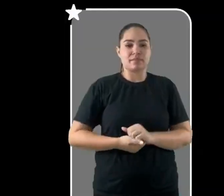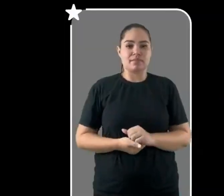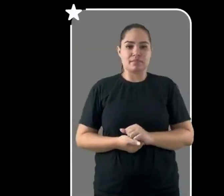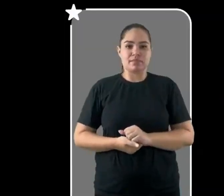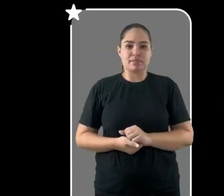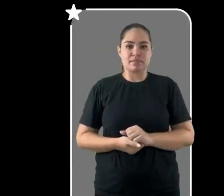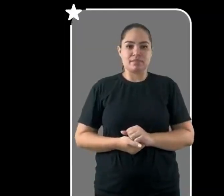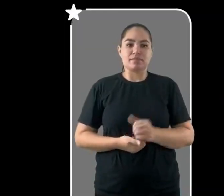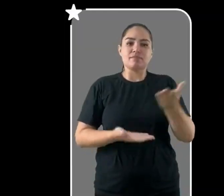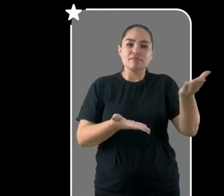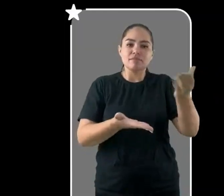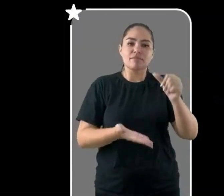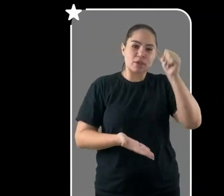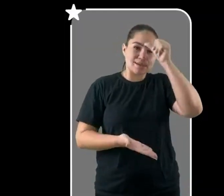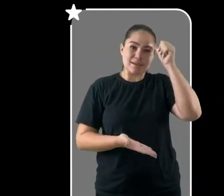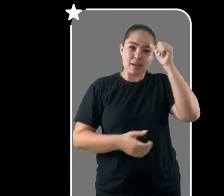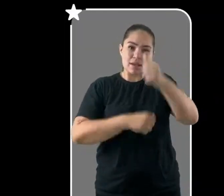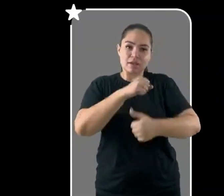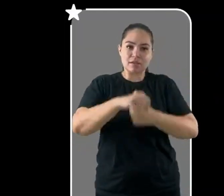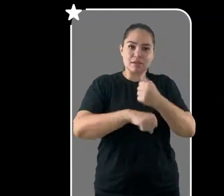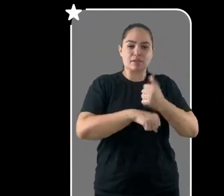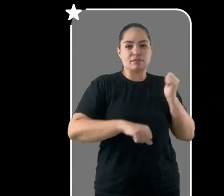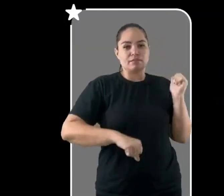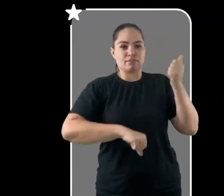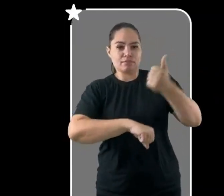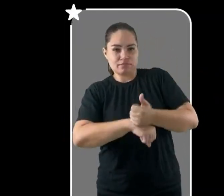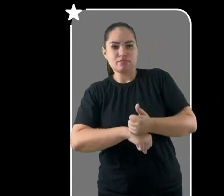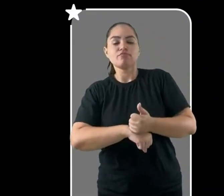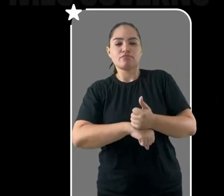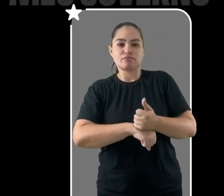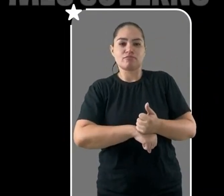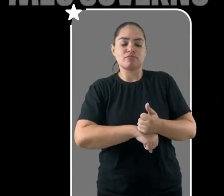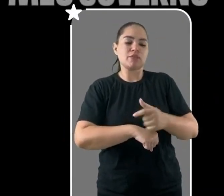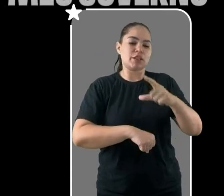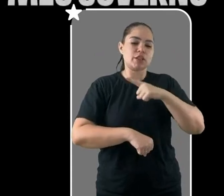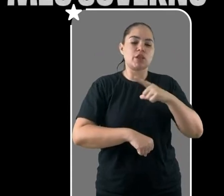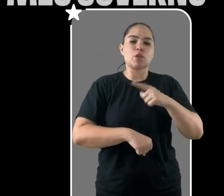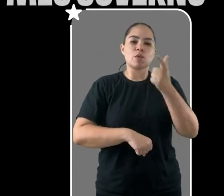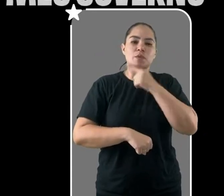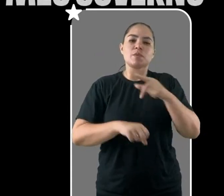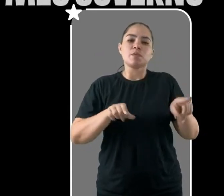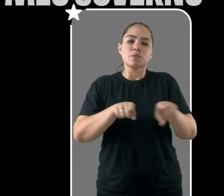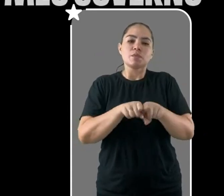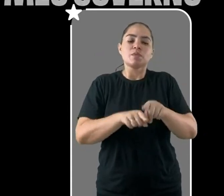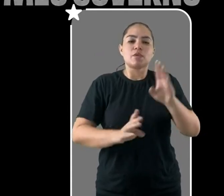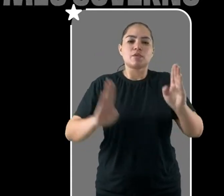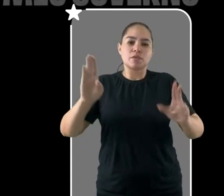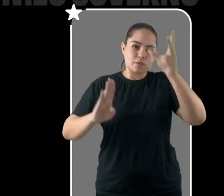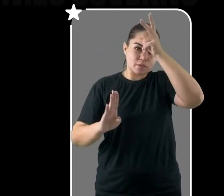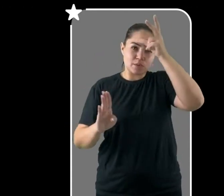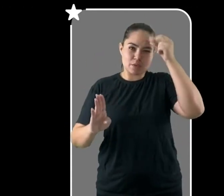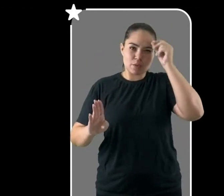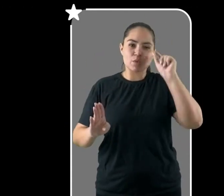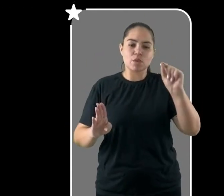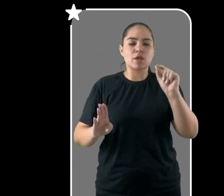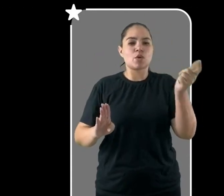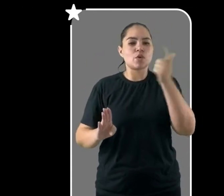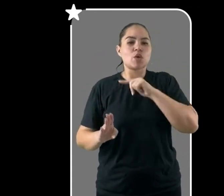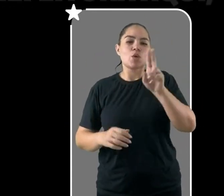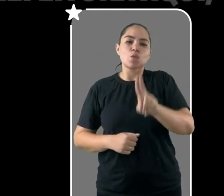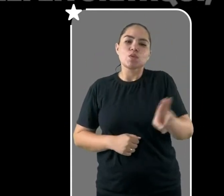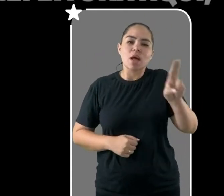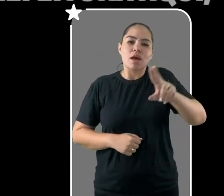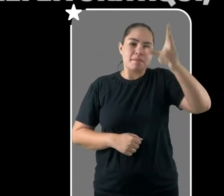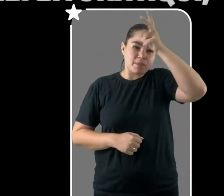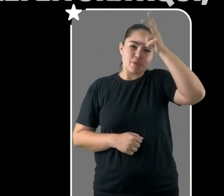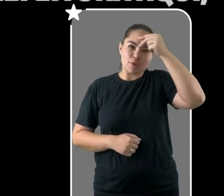Fernandes. Após a posse do André o ano que vem, o que vocês experimentaram ao longo do meu governo vai ser